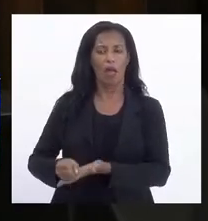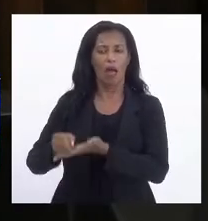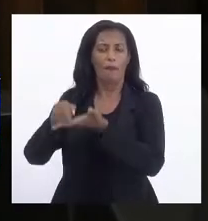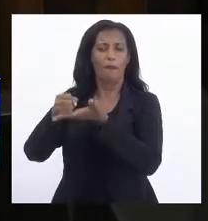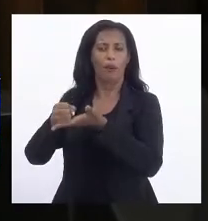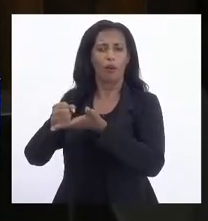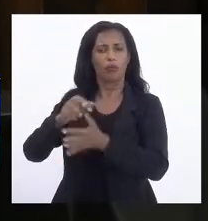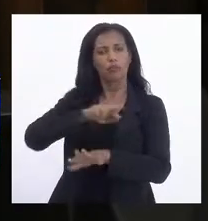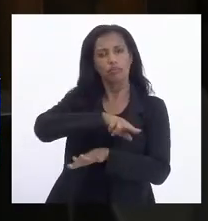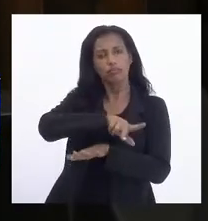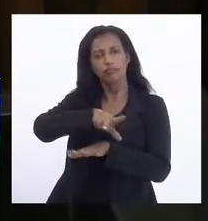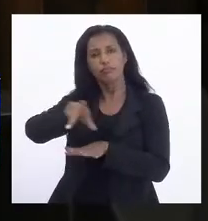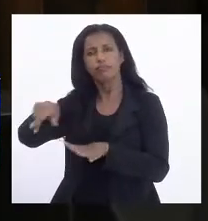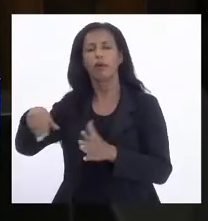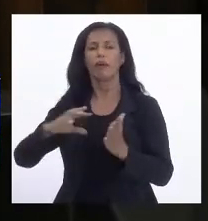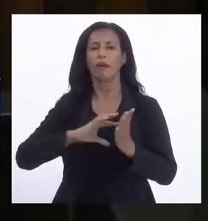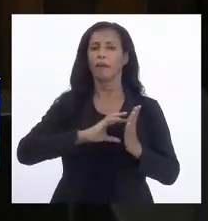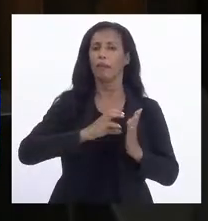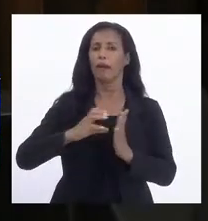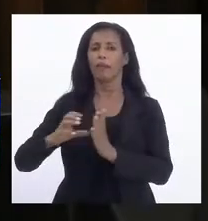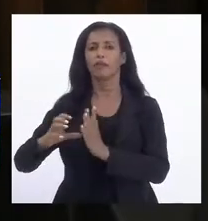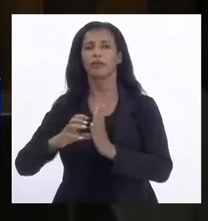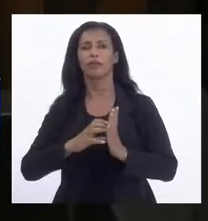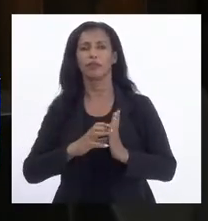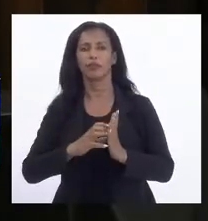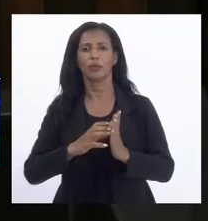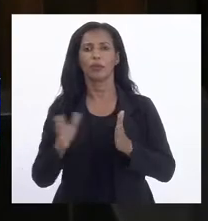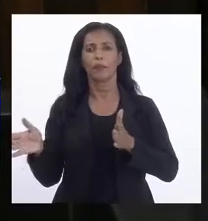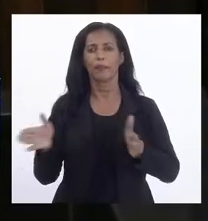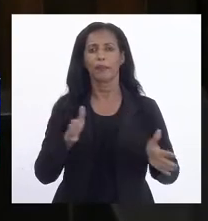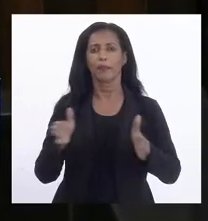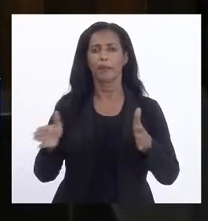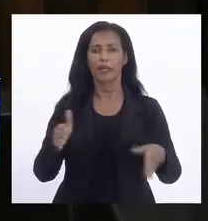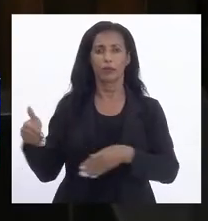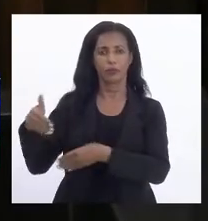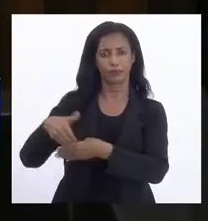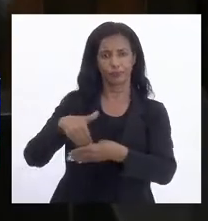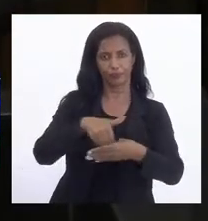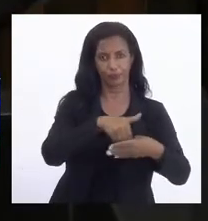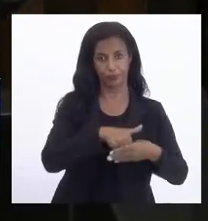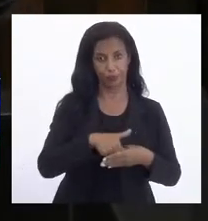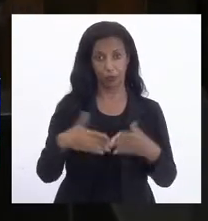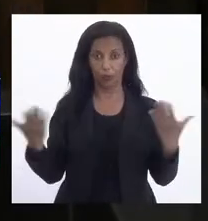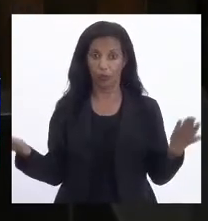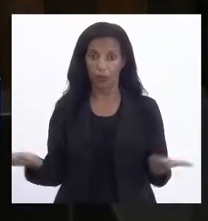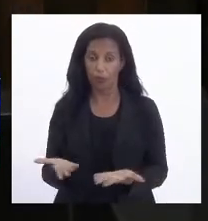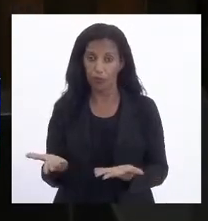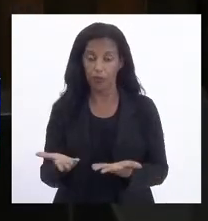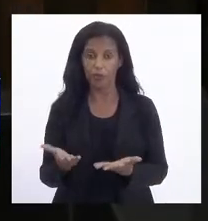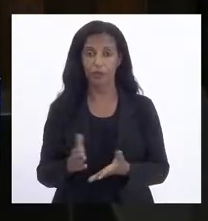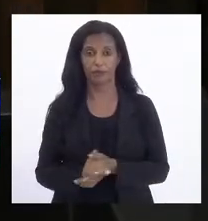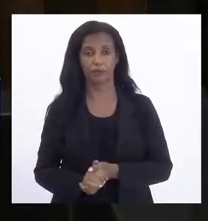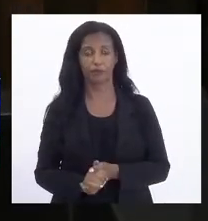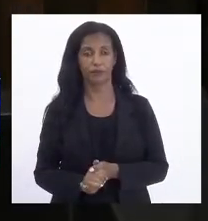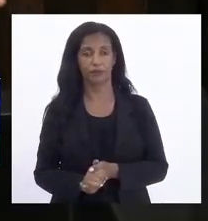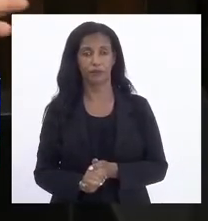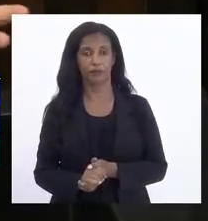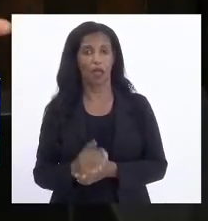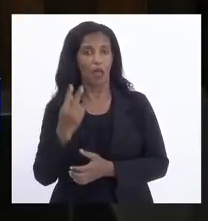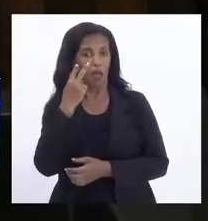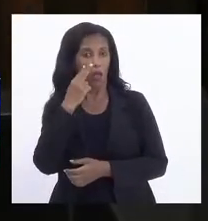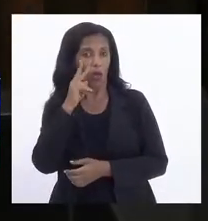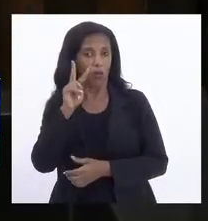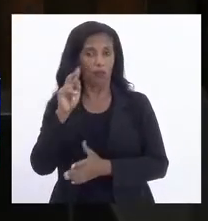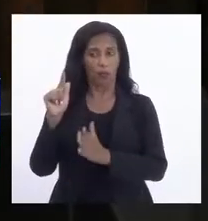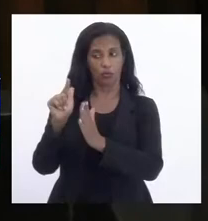mais diversos partidos no período eleitoral. Hoje, ao ver o